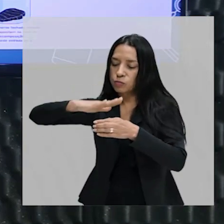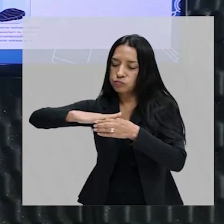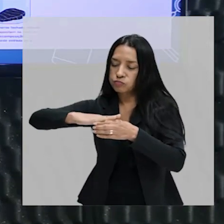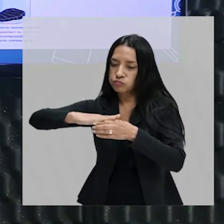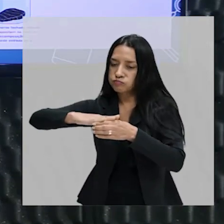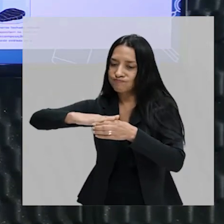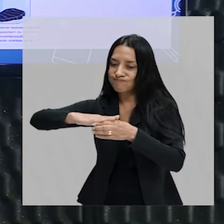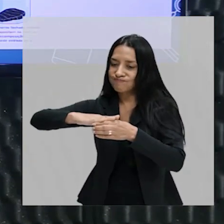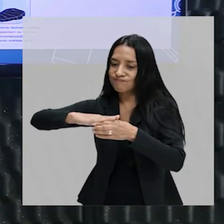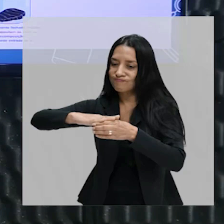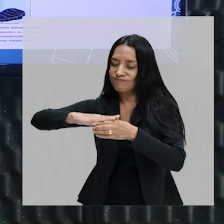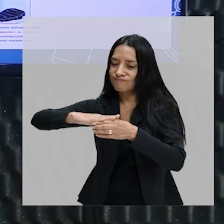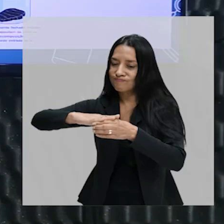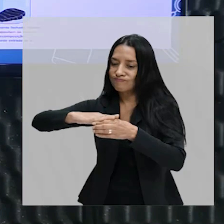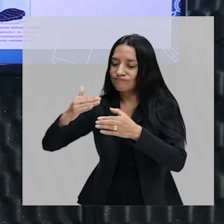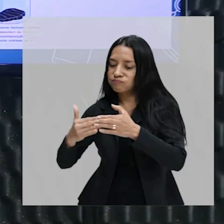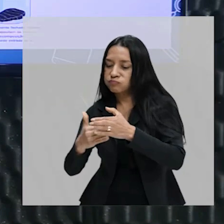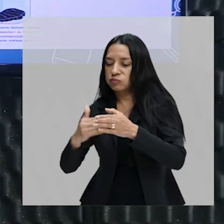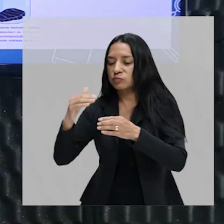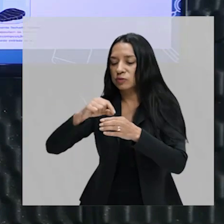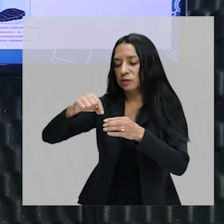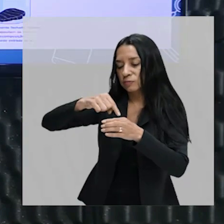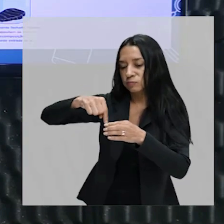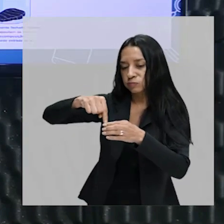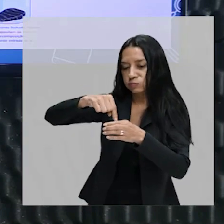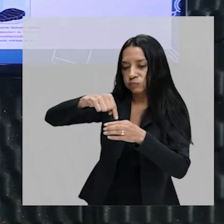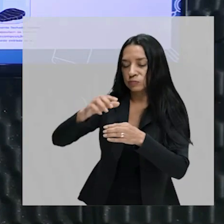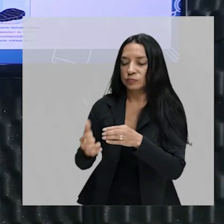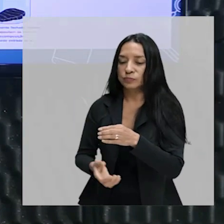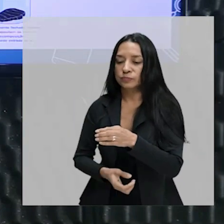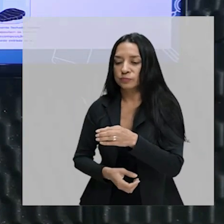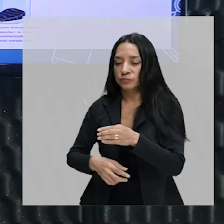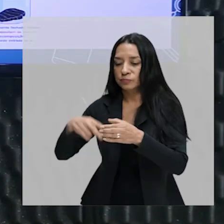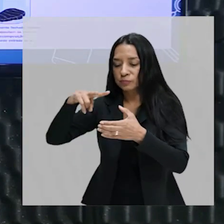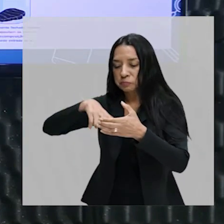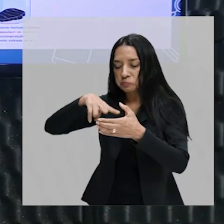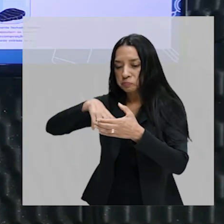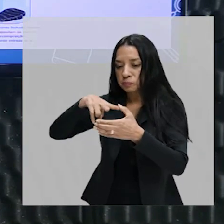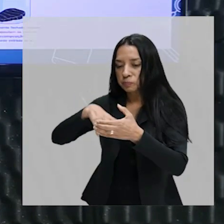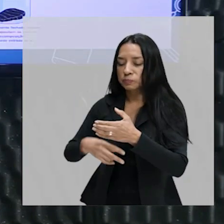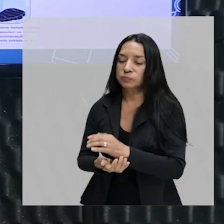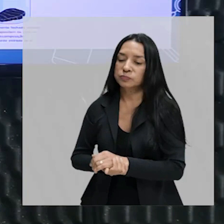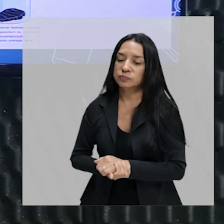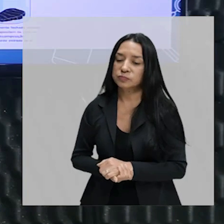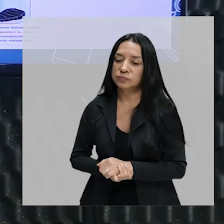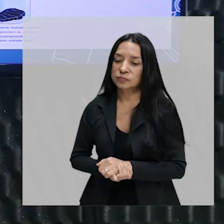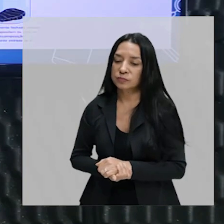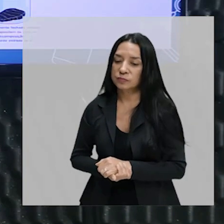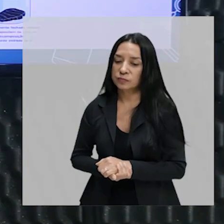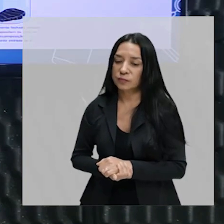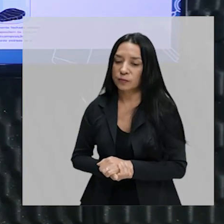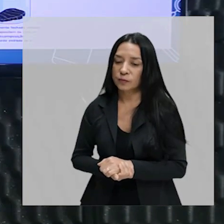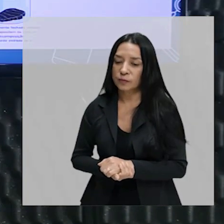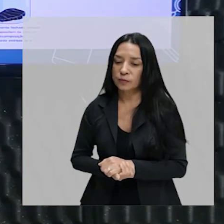depositem os ovos na carne em decomposição aprisionando os ovos em sua malha esse frasco